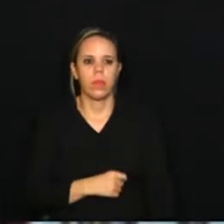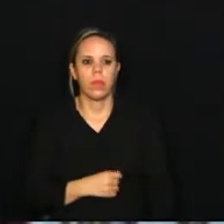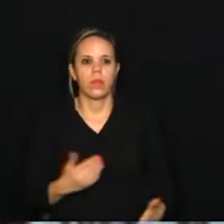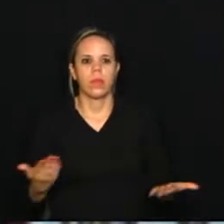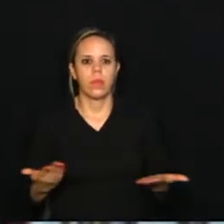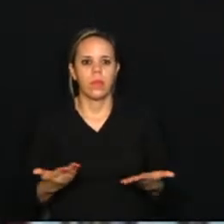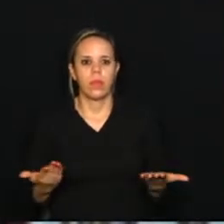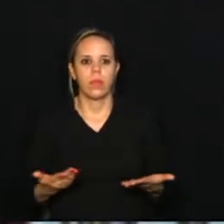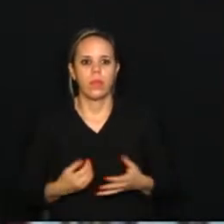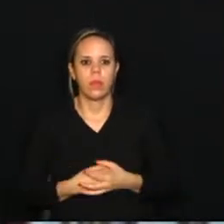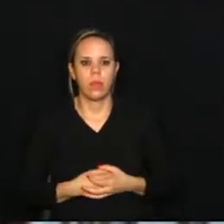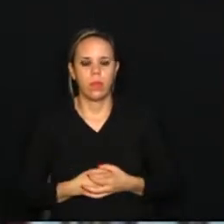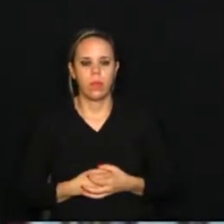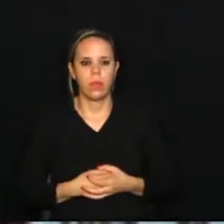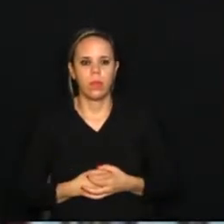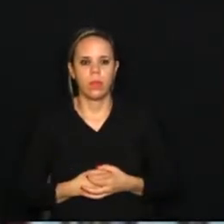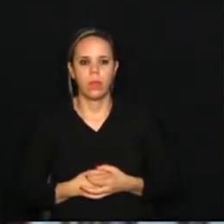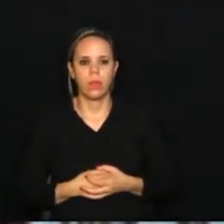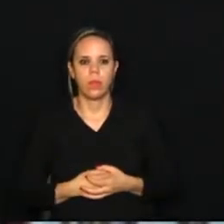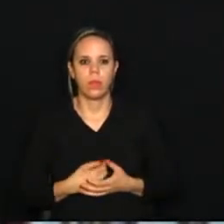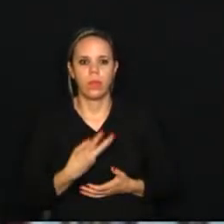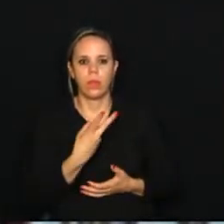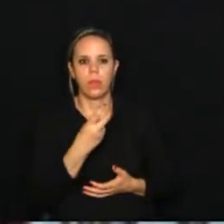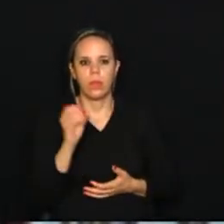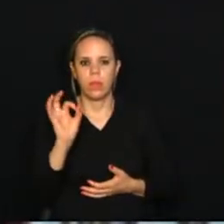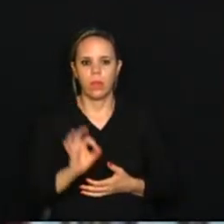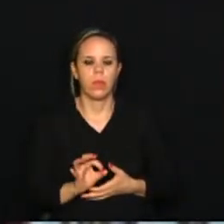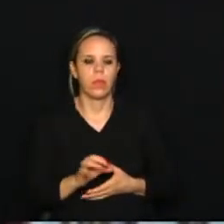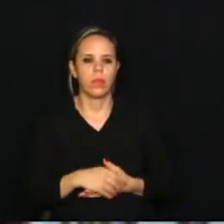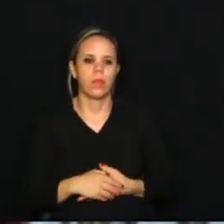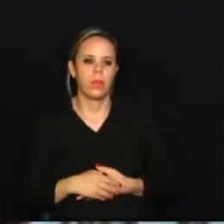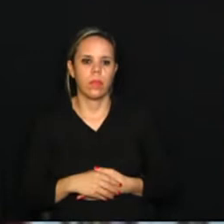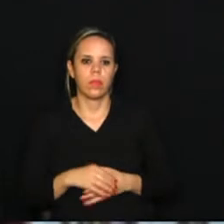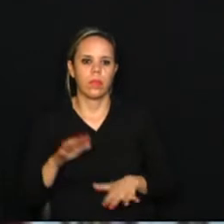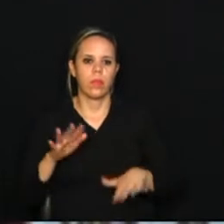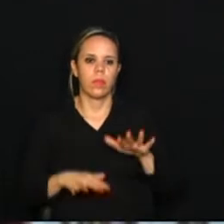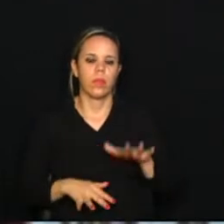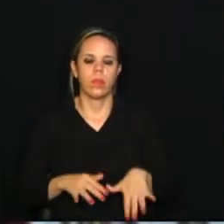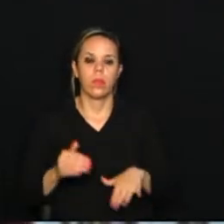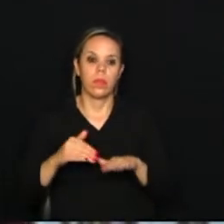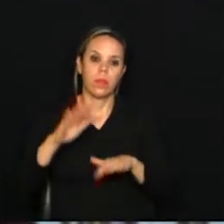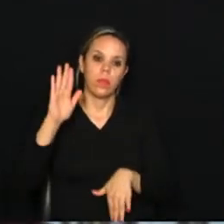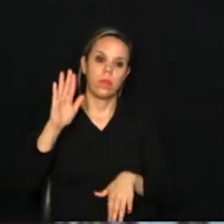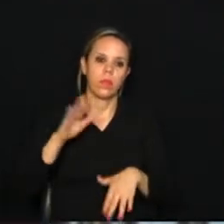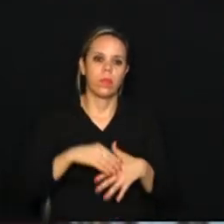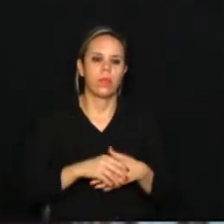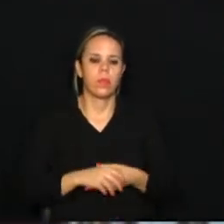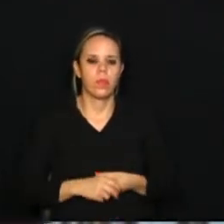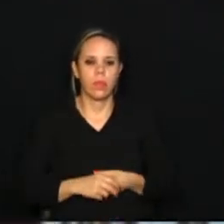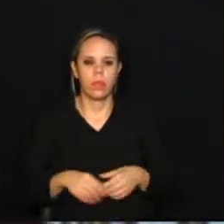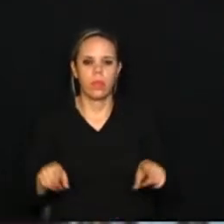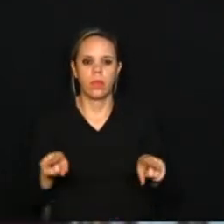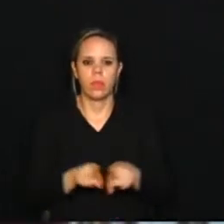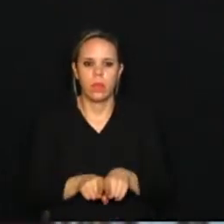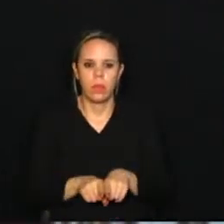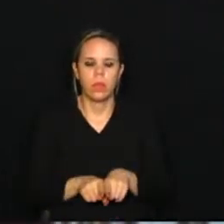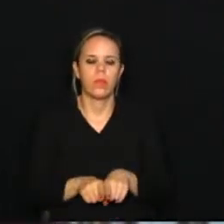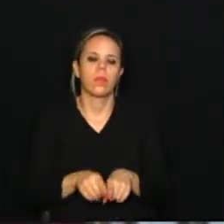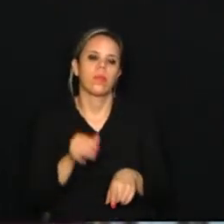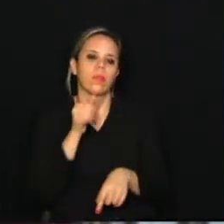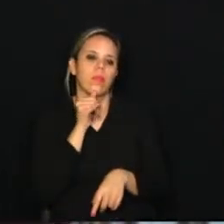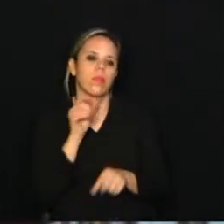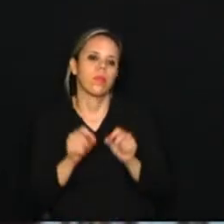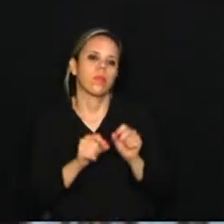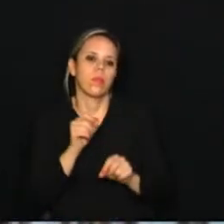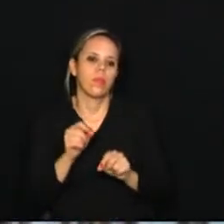nós estamos com cerca de 20%, às vezes um pouquinho mais, também com aquela questão